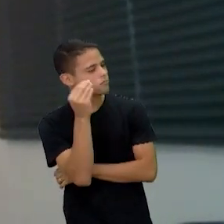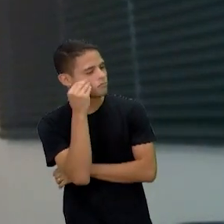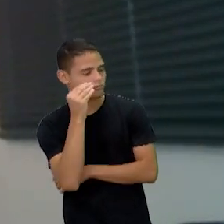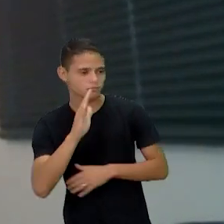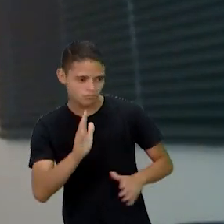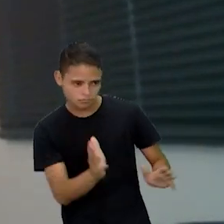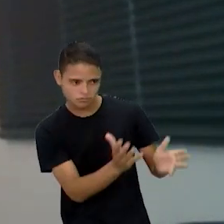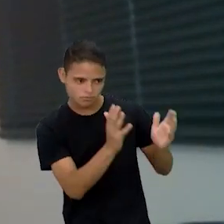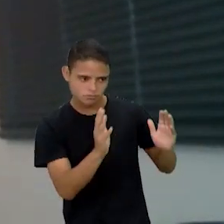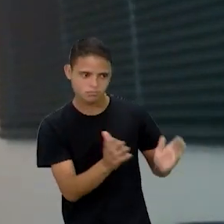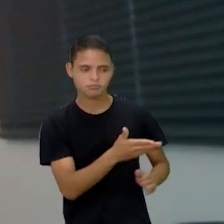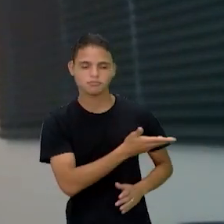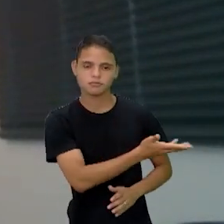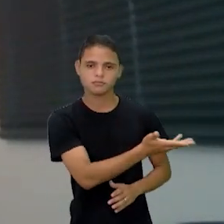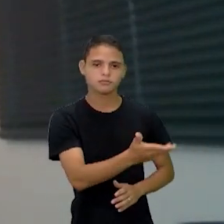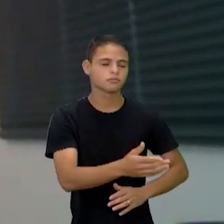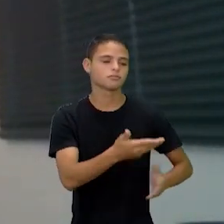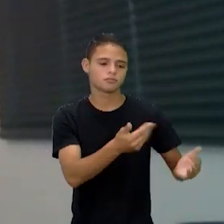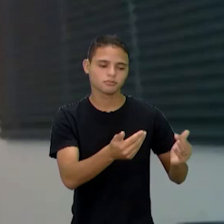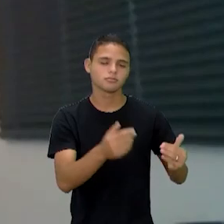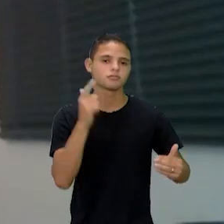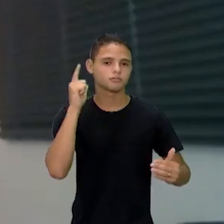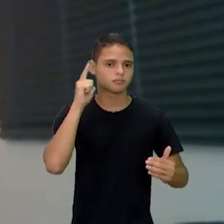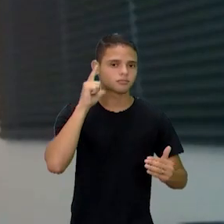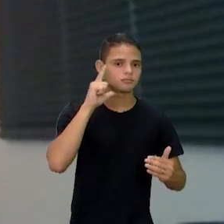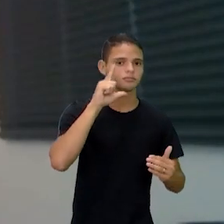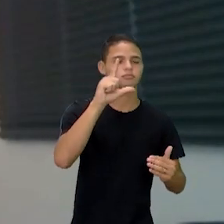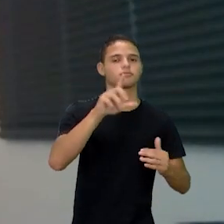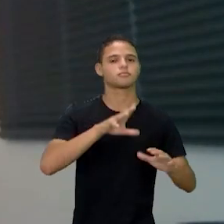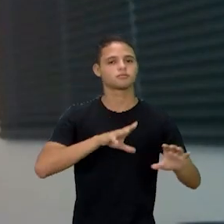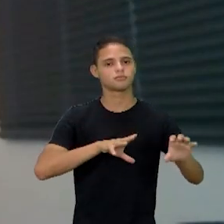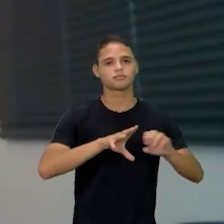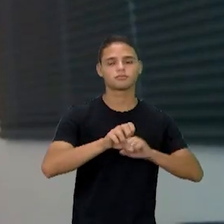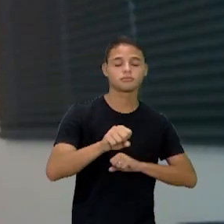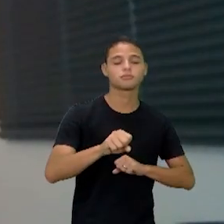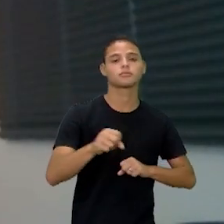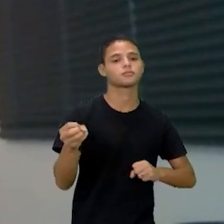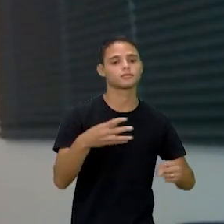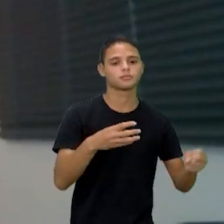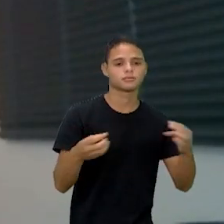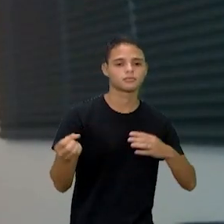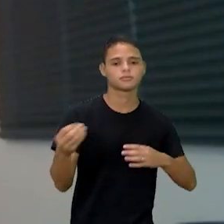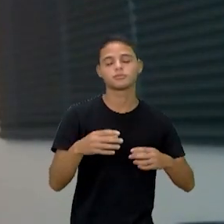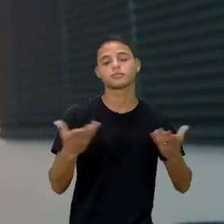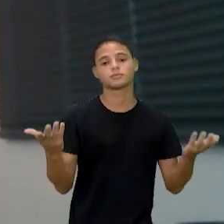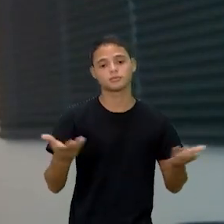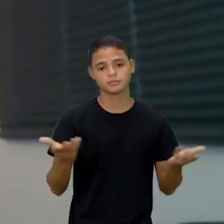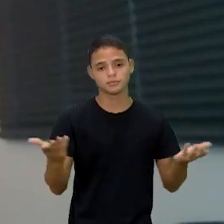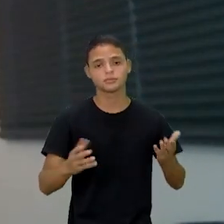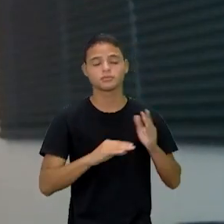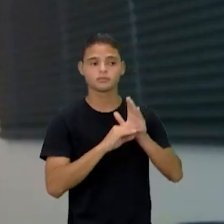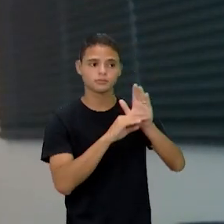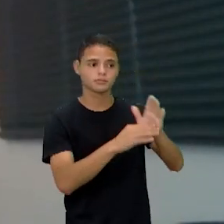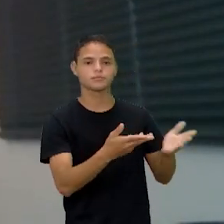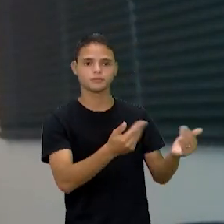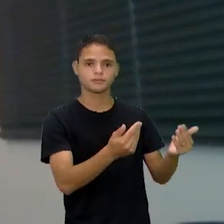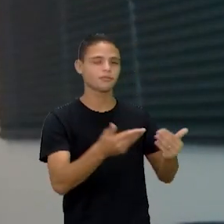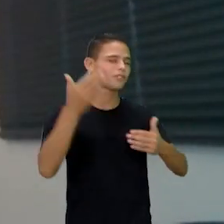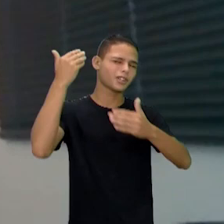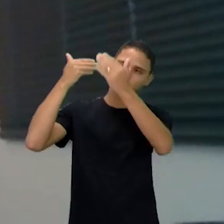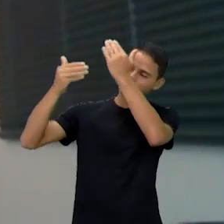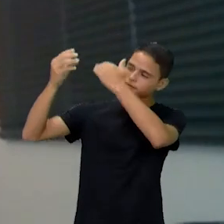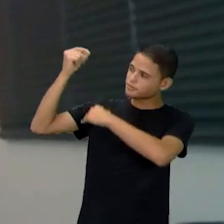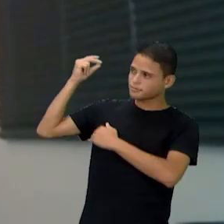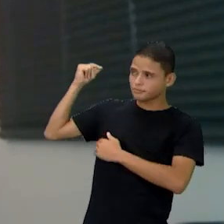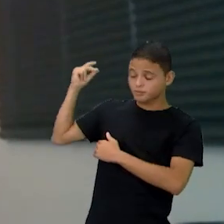que eles possam encontrar um caminho, né? Então, hoje ele faz com os jovens o que talvez ele gostaria que um professor tivesse feito com ele lá